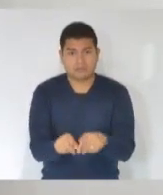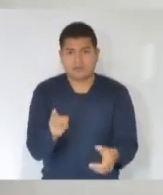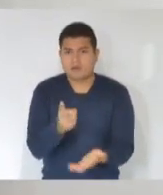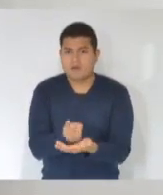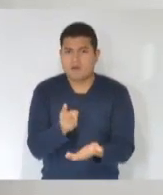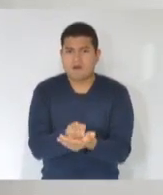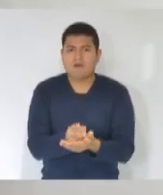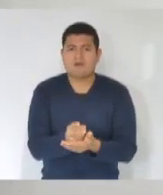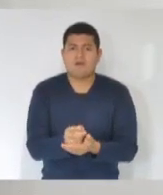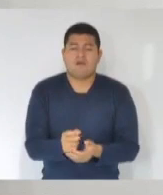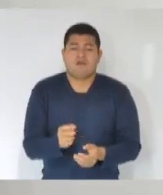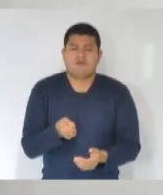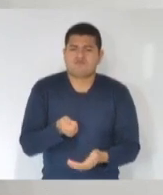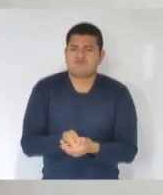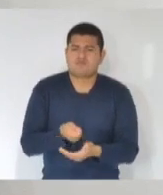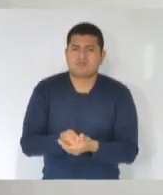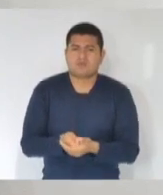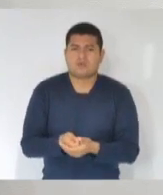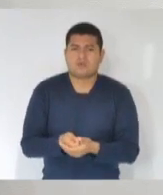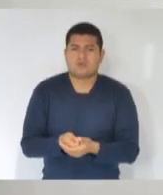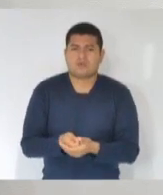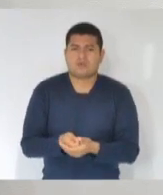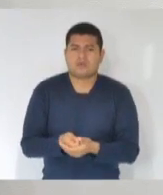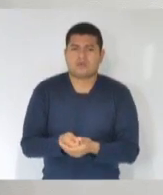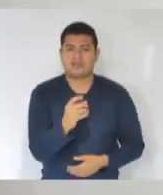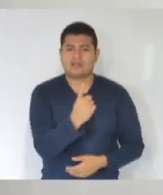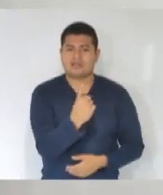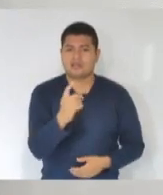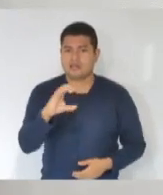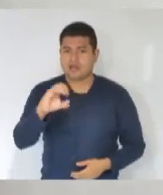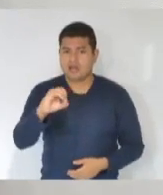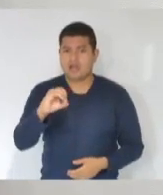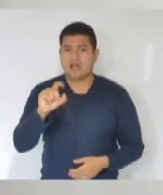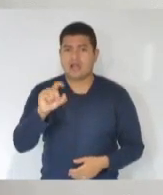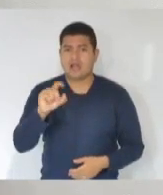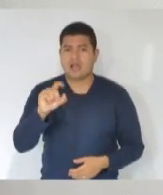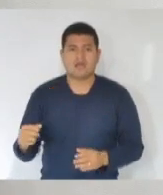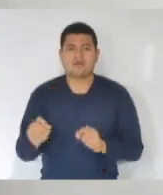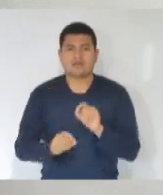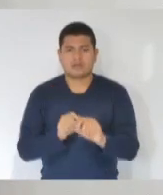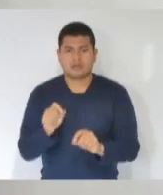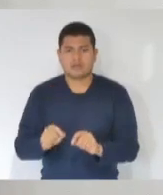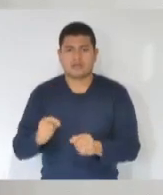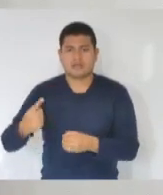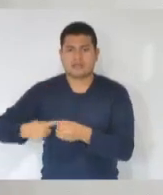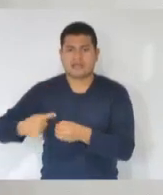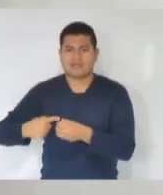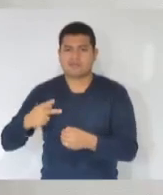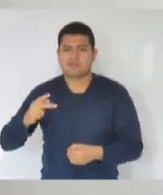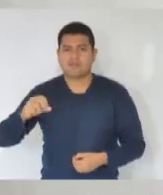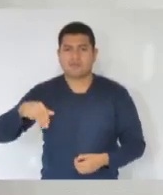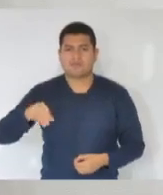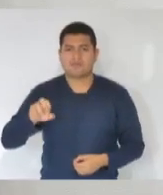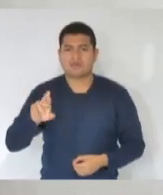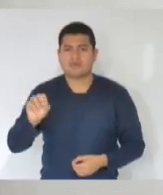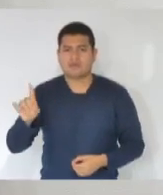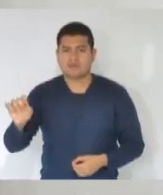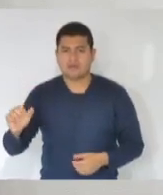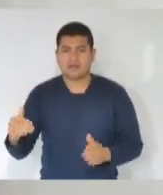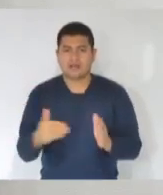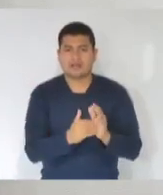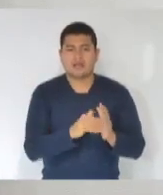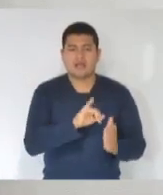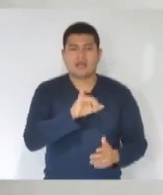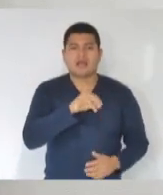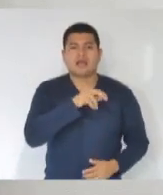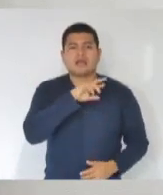a SC-110, que é a ligação entre a Pomerode e Jaraguá do Sul pela Serra. Um